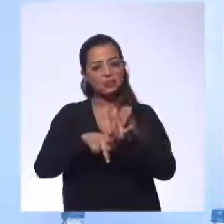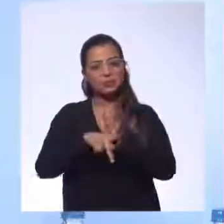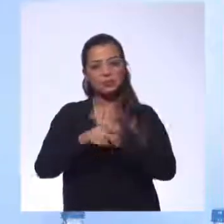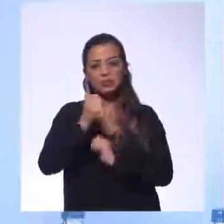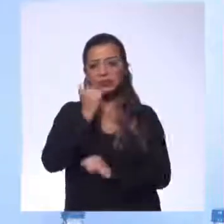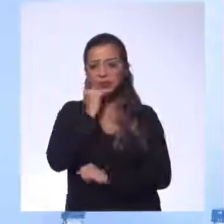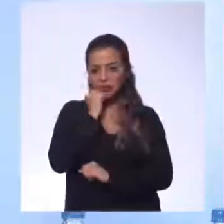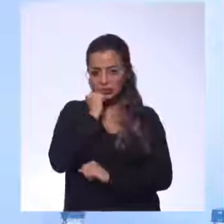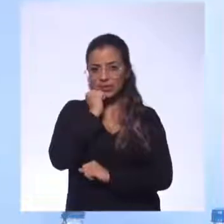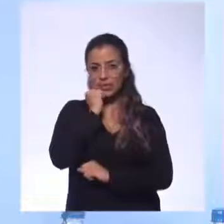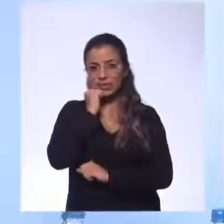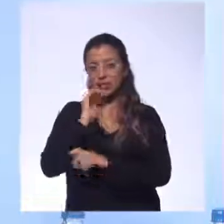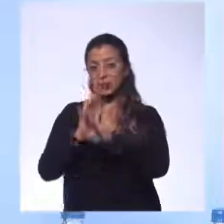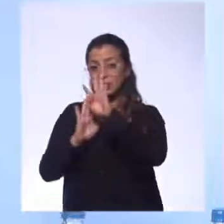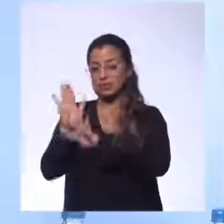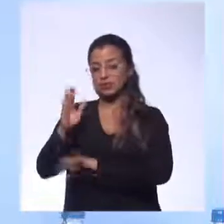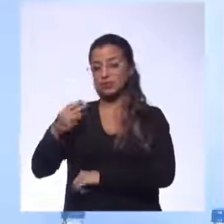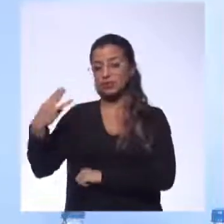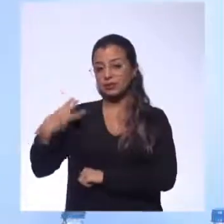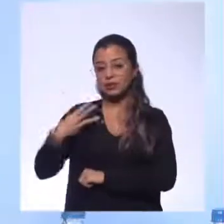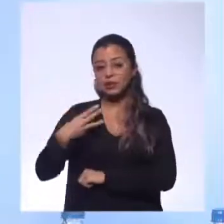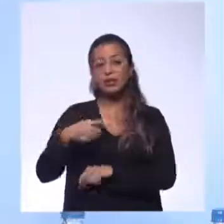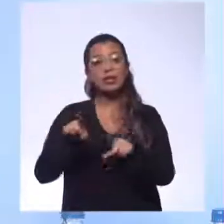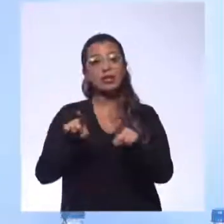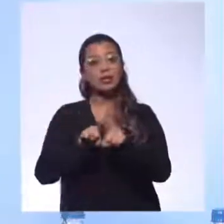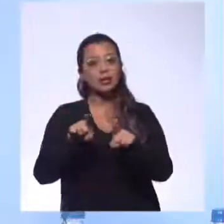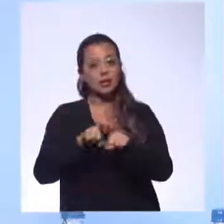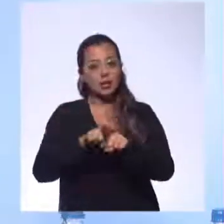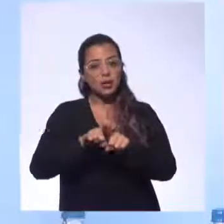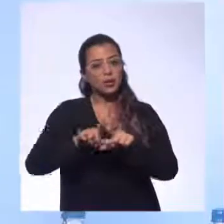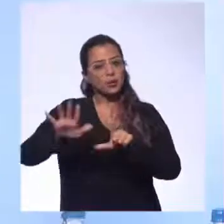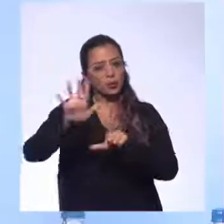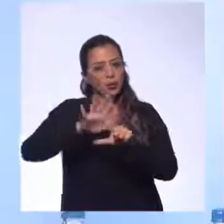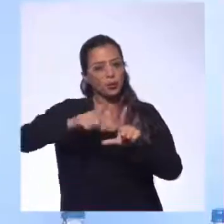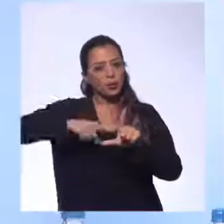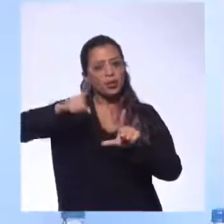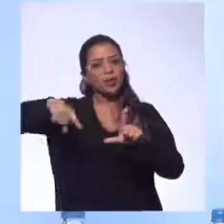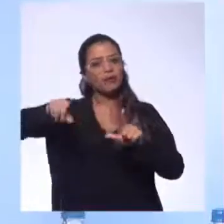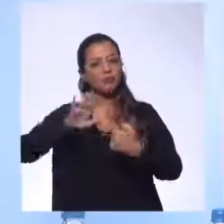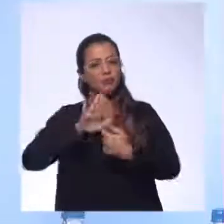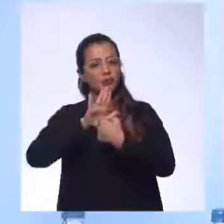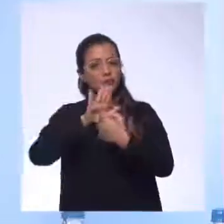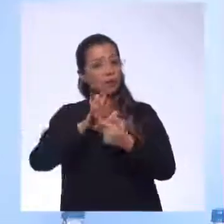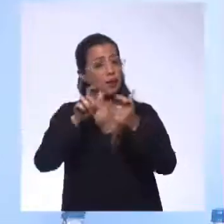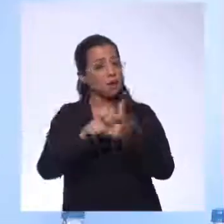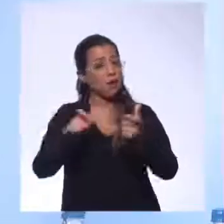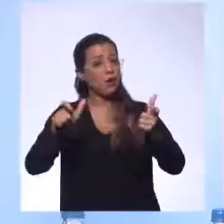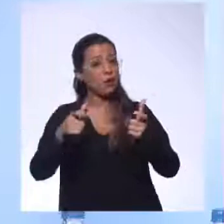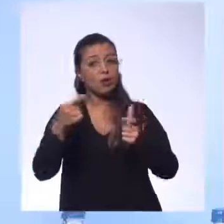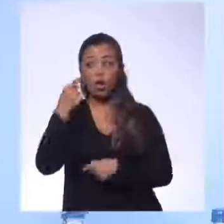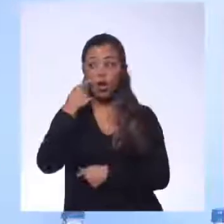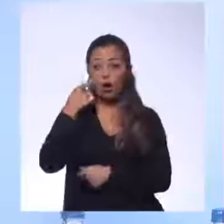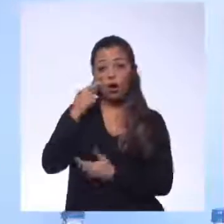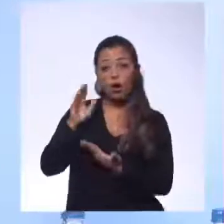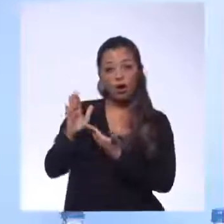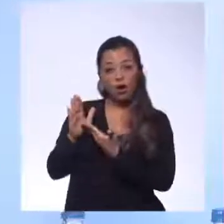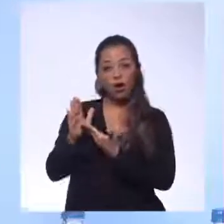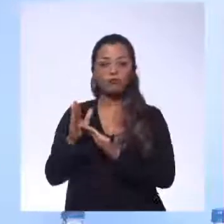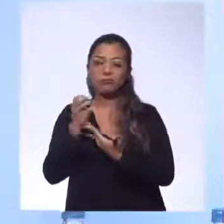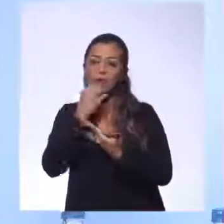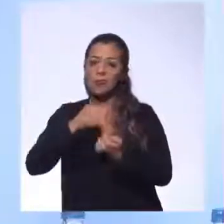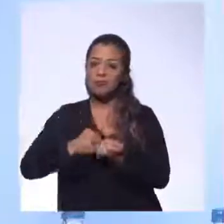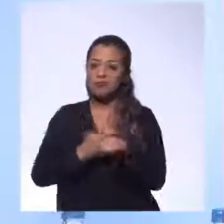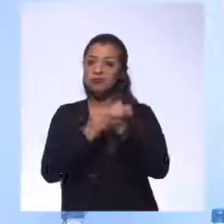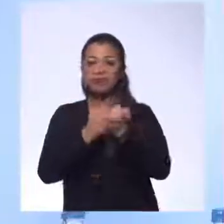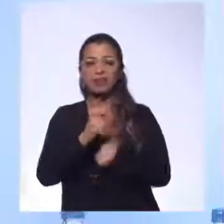do terceiro texto, até mesmo aquele gráfico que foi mostrado, olha, a maioria dos alunos fazem isso, então é bom, segundo o gráfico dá para defender